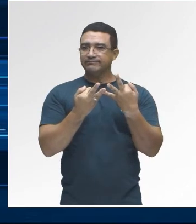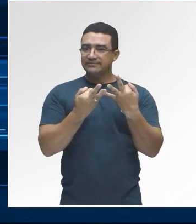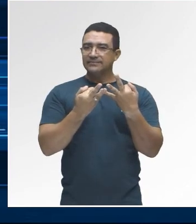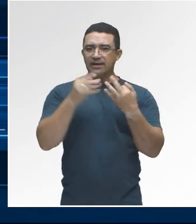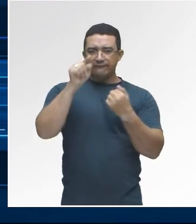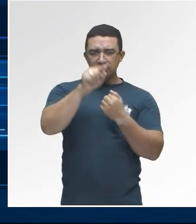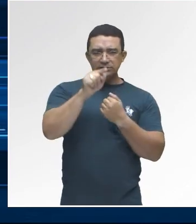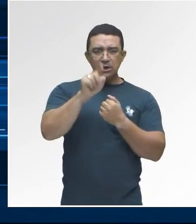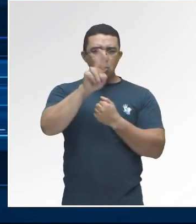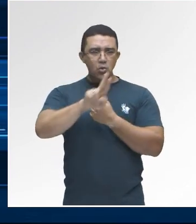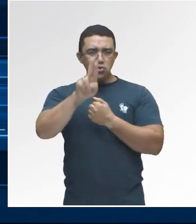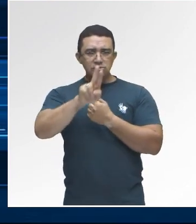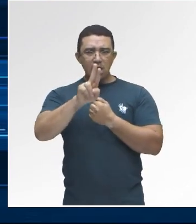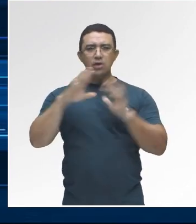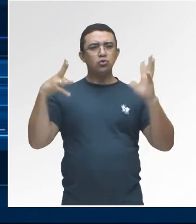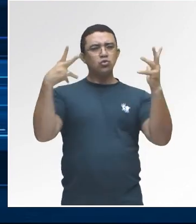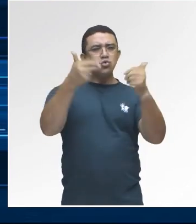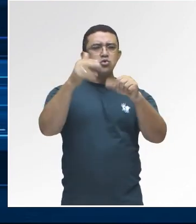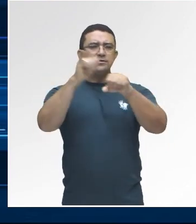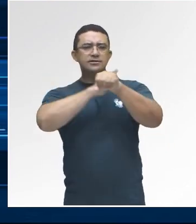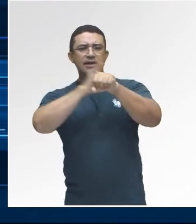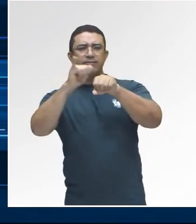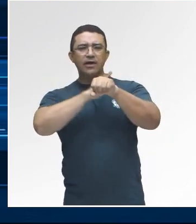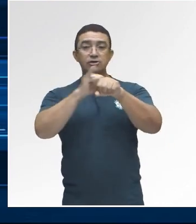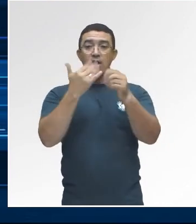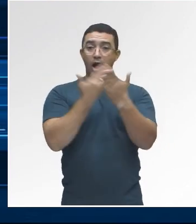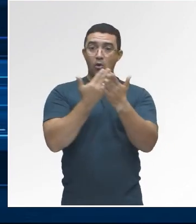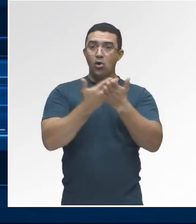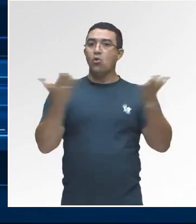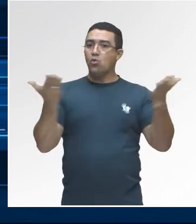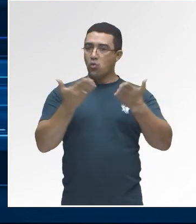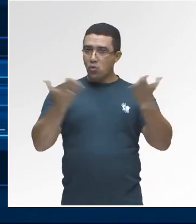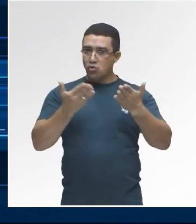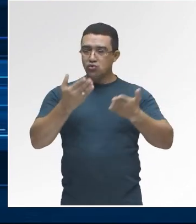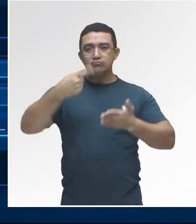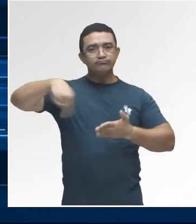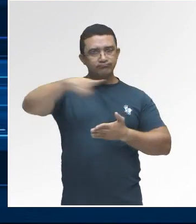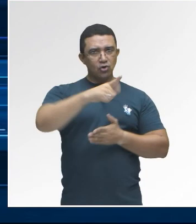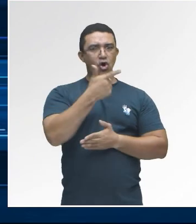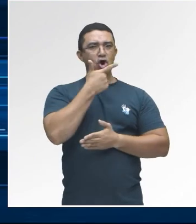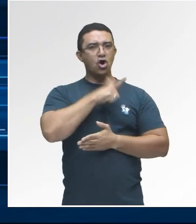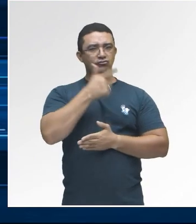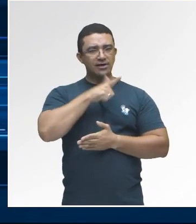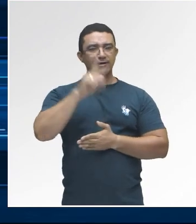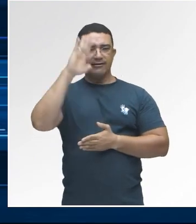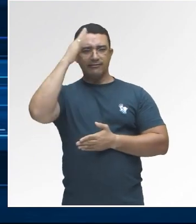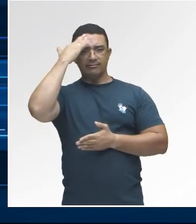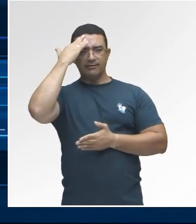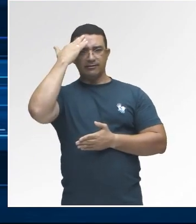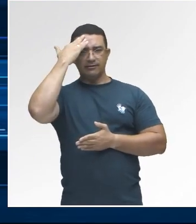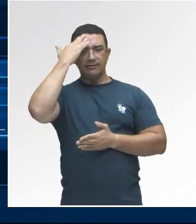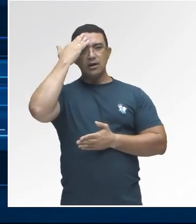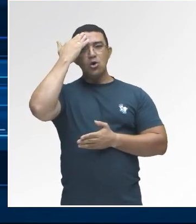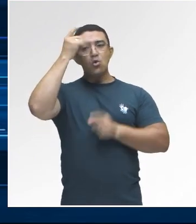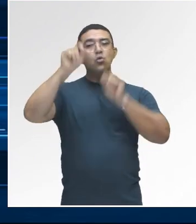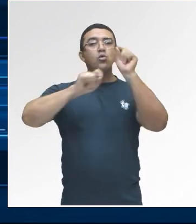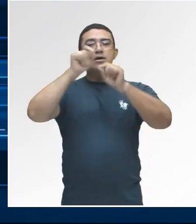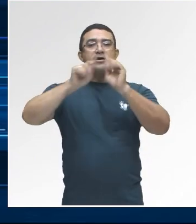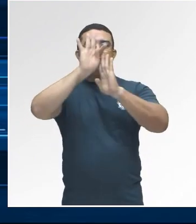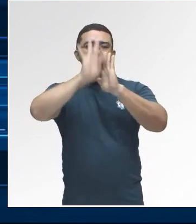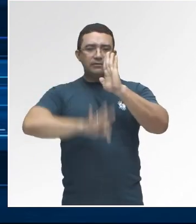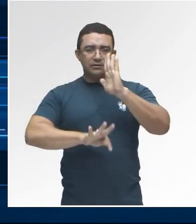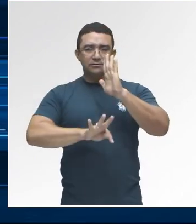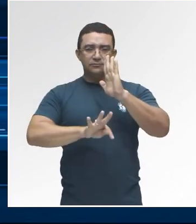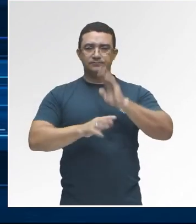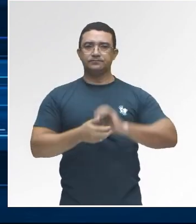que a gente viu nessa aula de hoje, para que você possa fazer a conclusão aí dessa